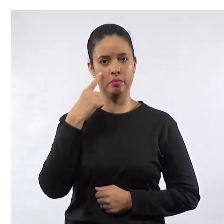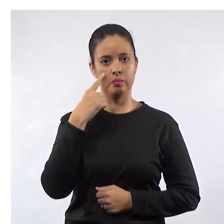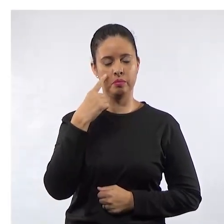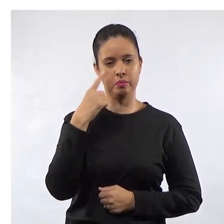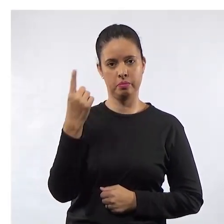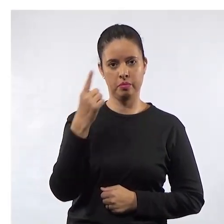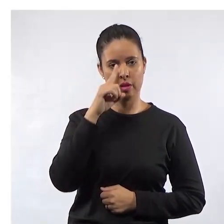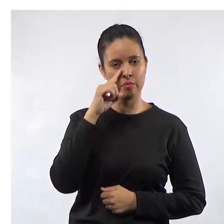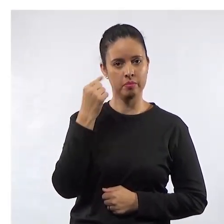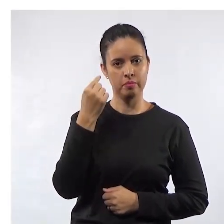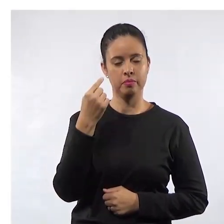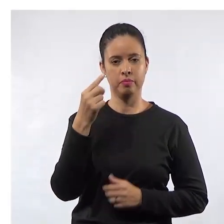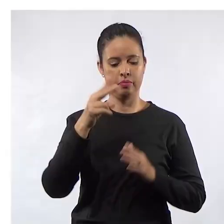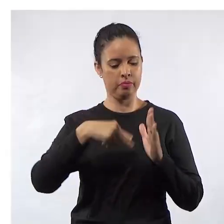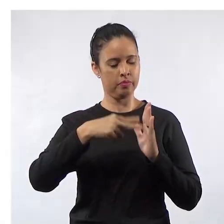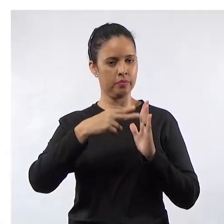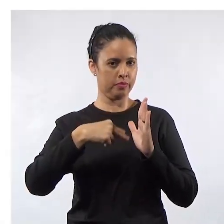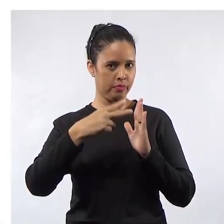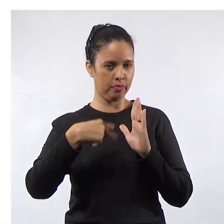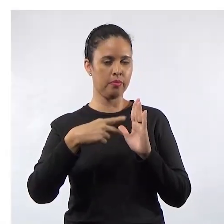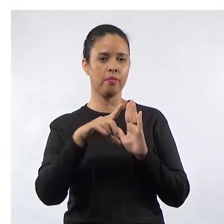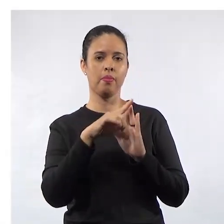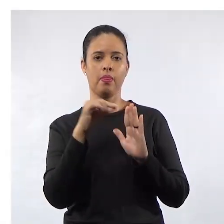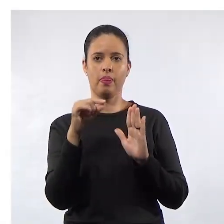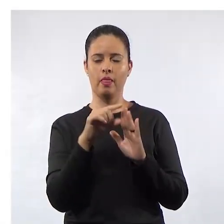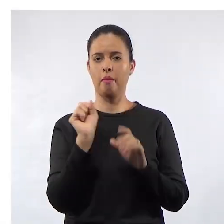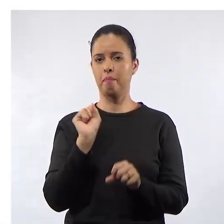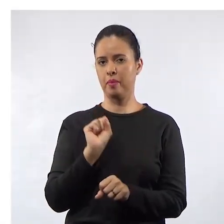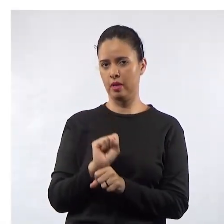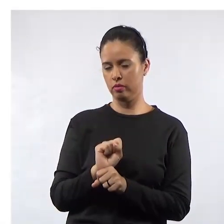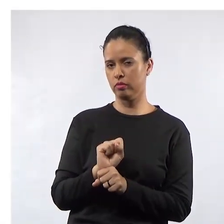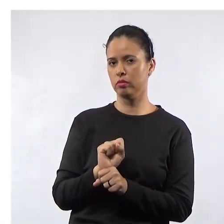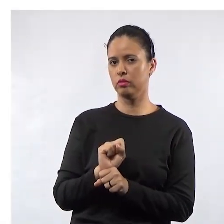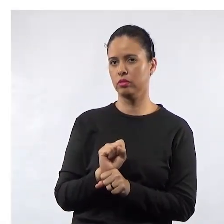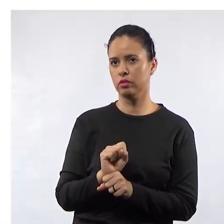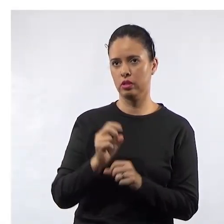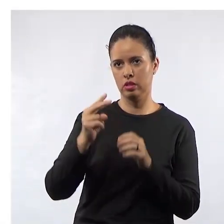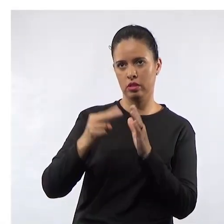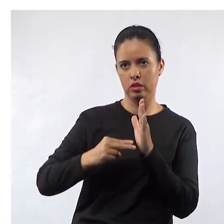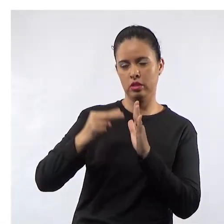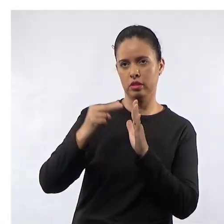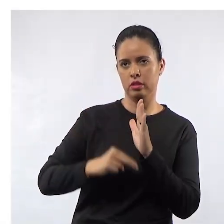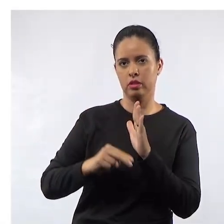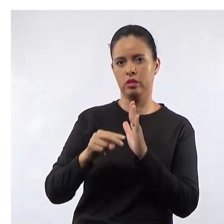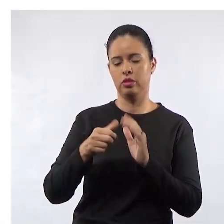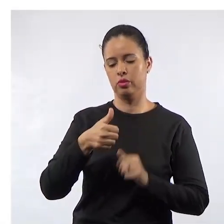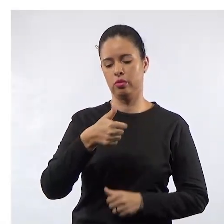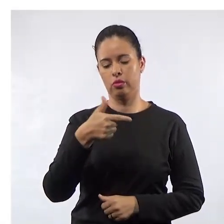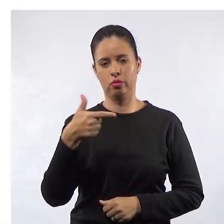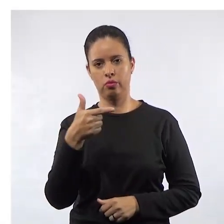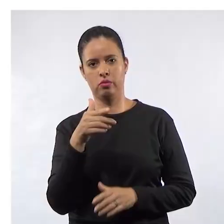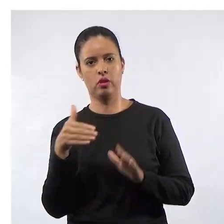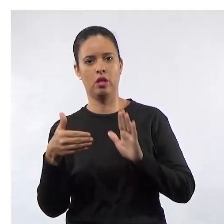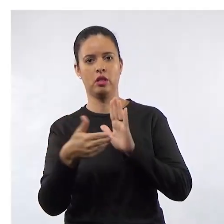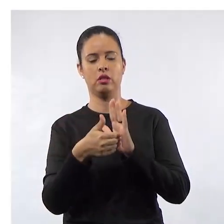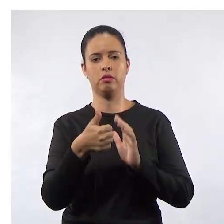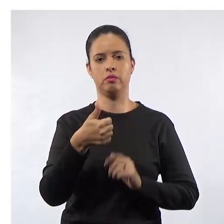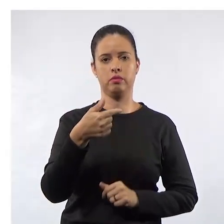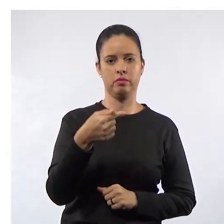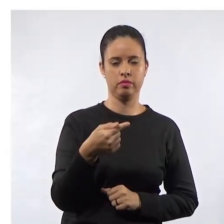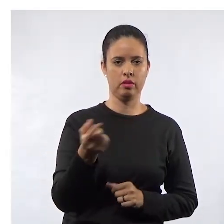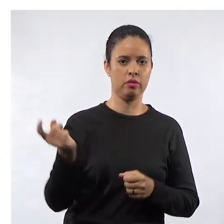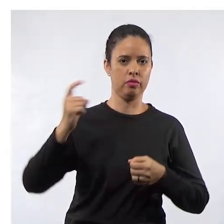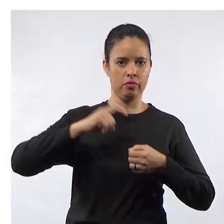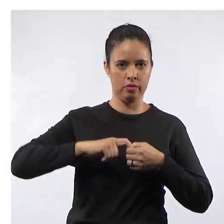amarelinho para vocês. Peço que você faça a leitura aí, dá um pause no vídeo, vai ler do artigo 12 até o